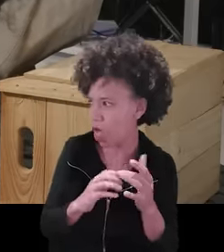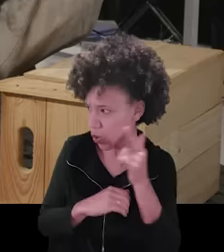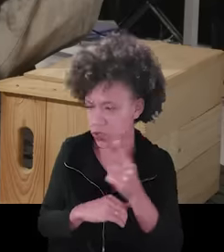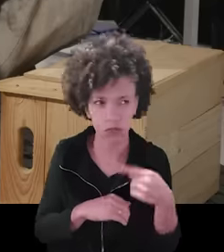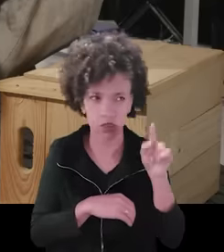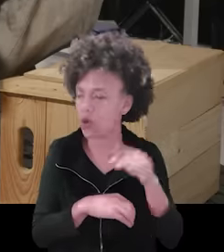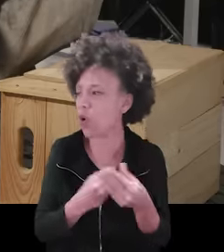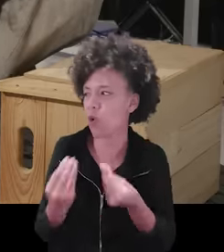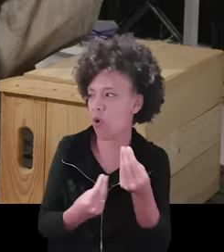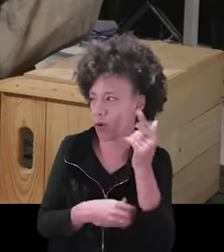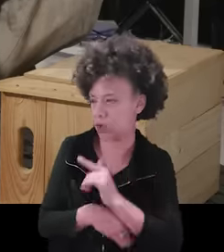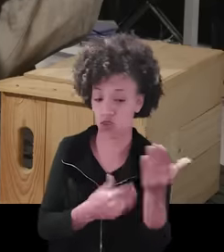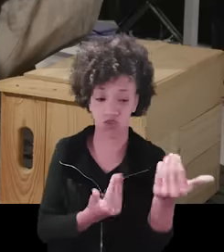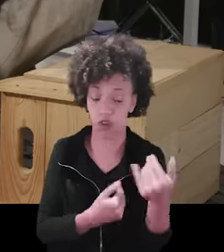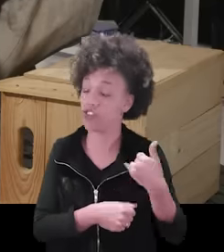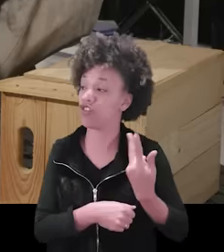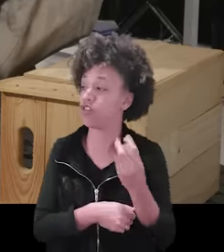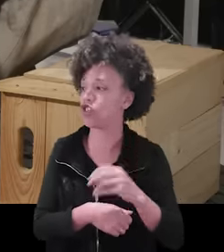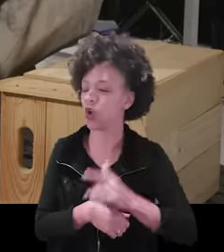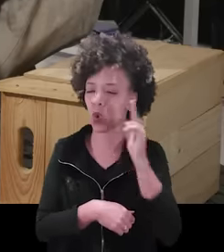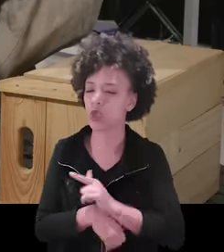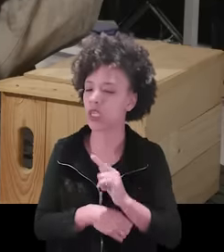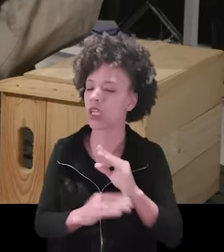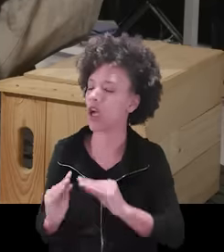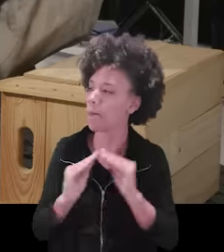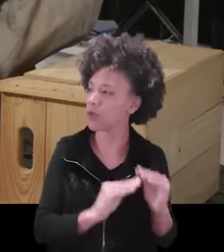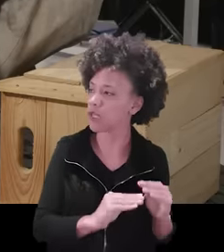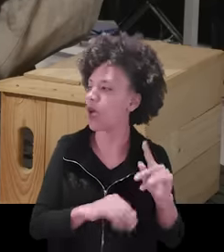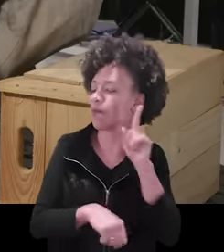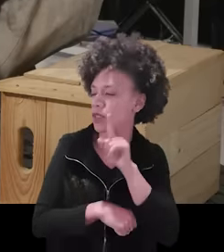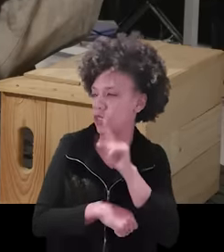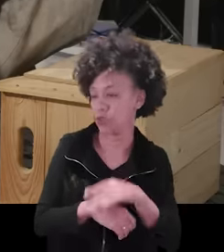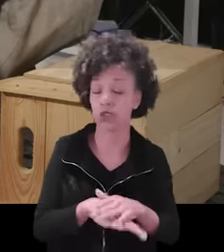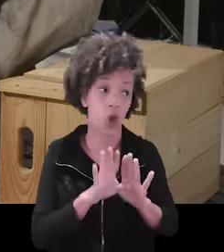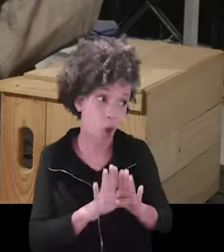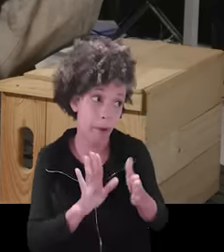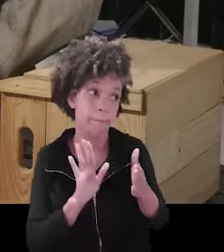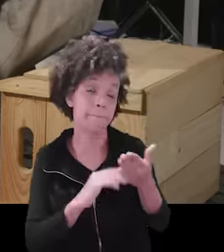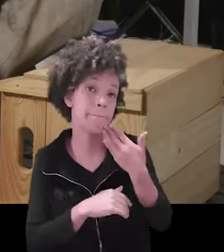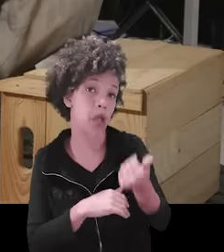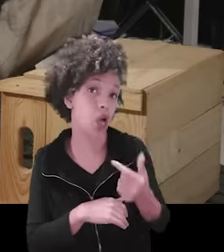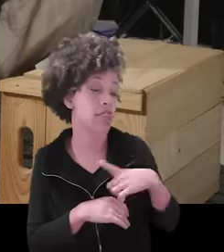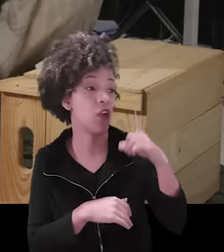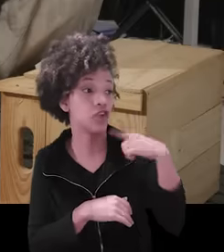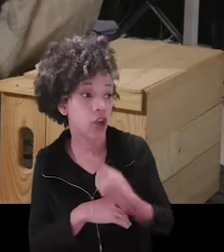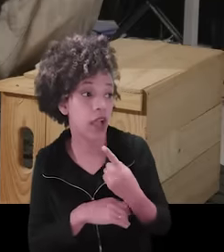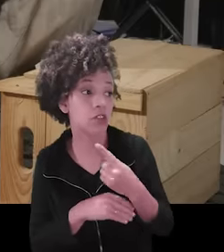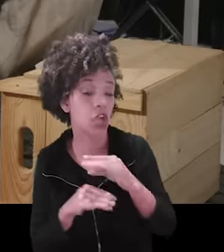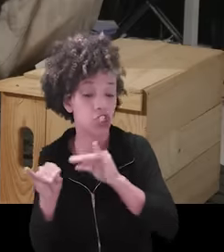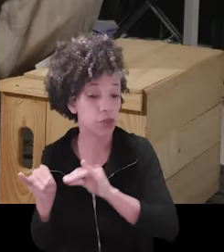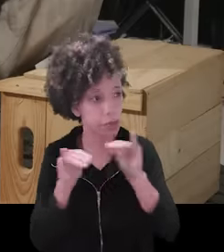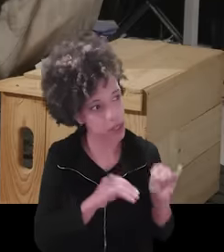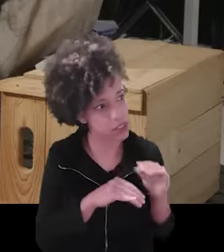consigo ir para lá como que ele conseguiria aí vamos um jovem de 20 anos conseguir Estados Unidos a o que é tem um advogado de